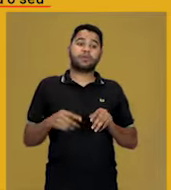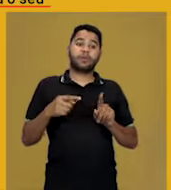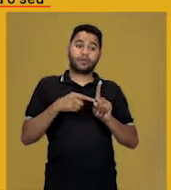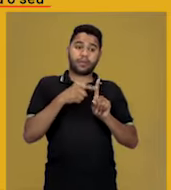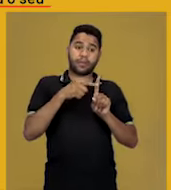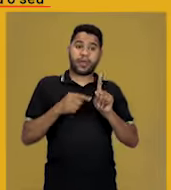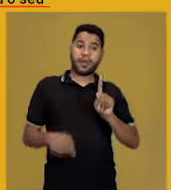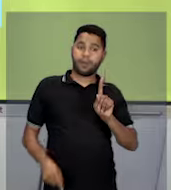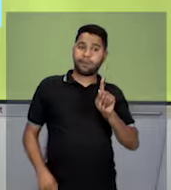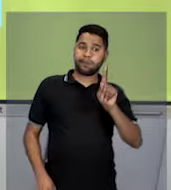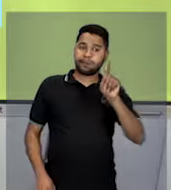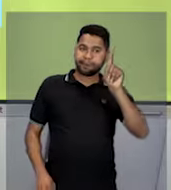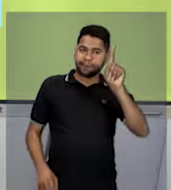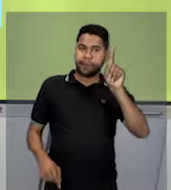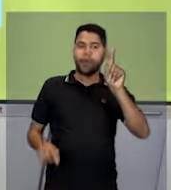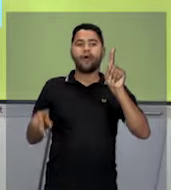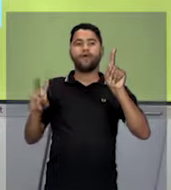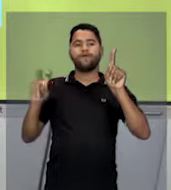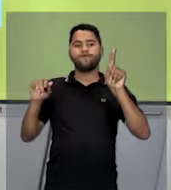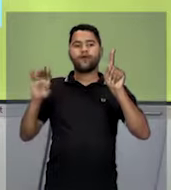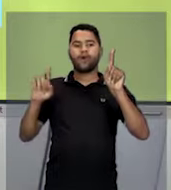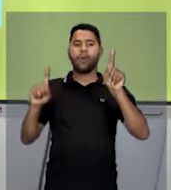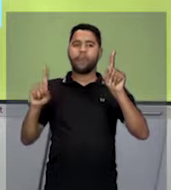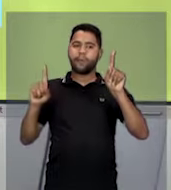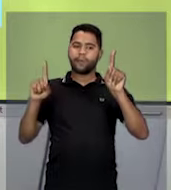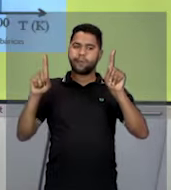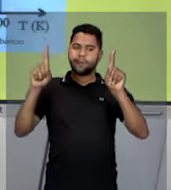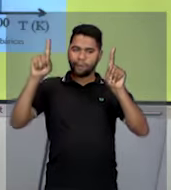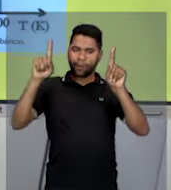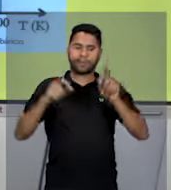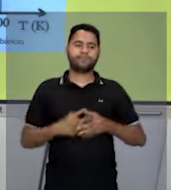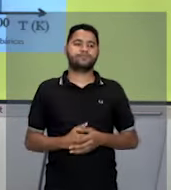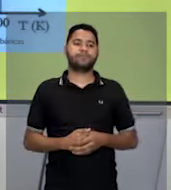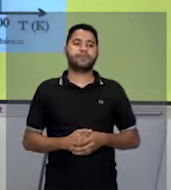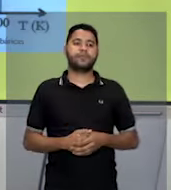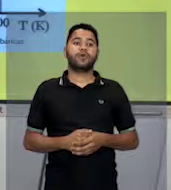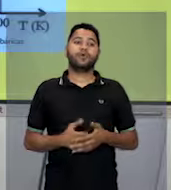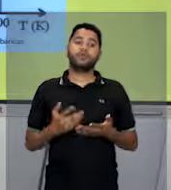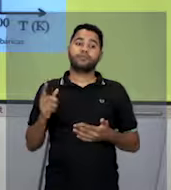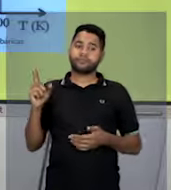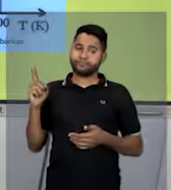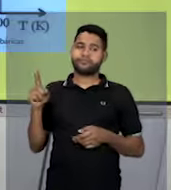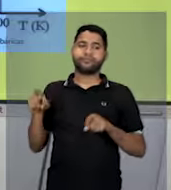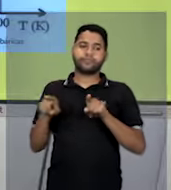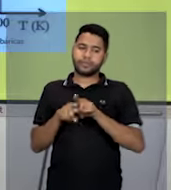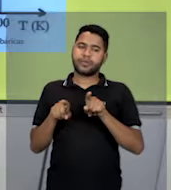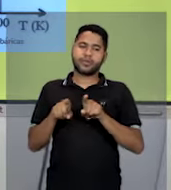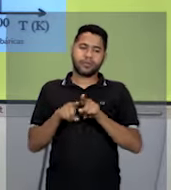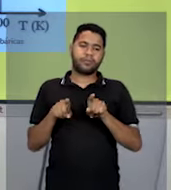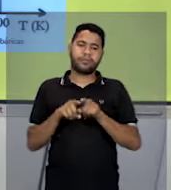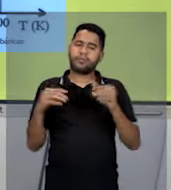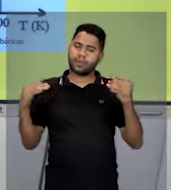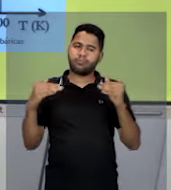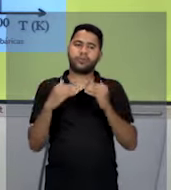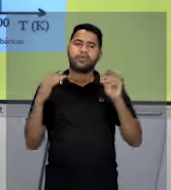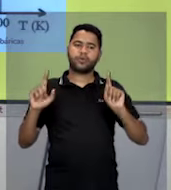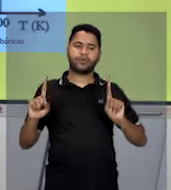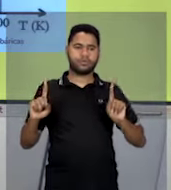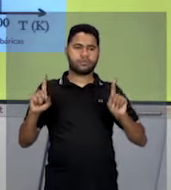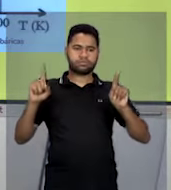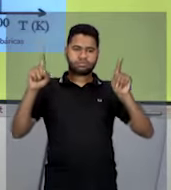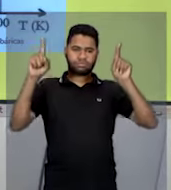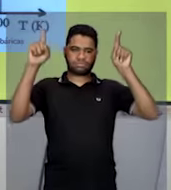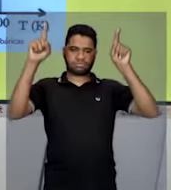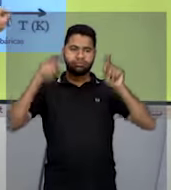abaixar, reduz o espaço, reduzindo o volume. O gráfico dela mostrando que é diretamente proporcional também